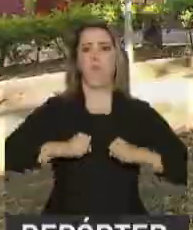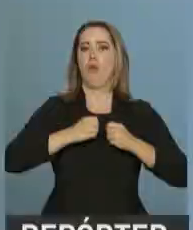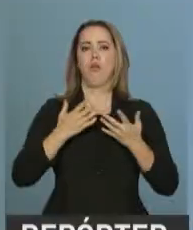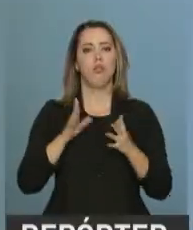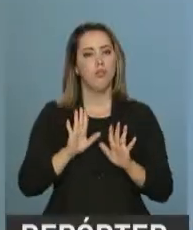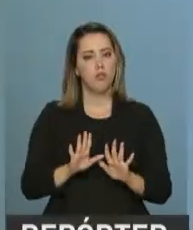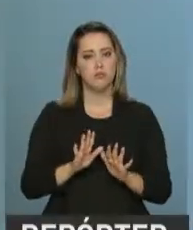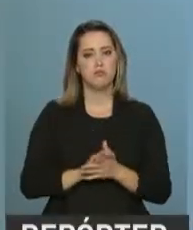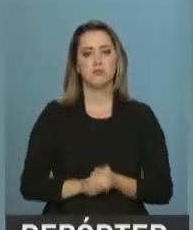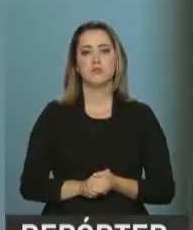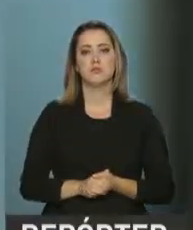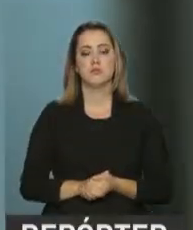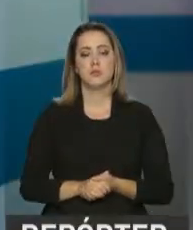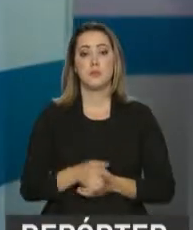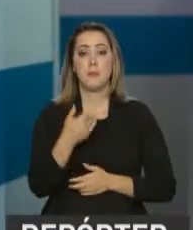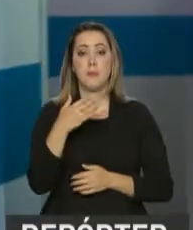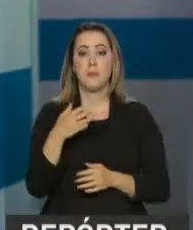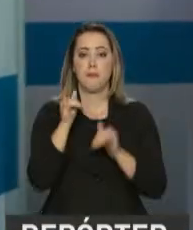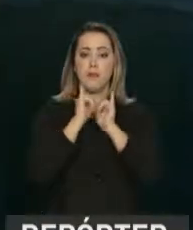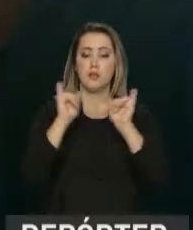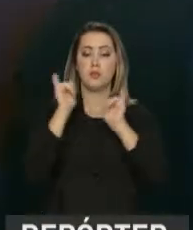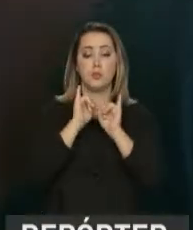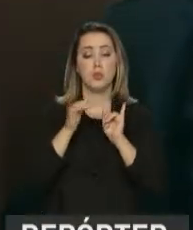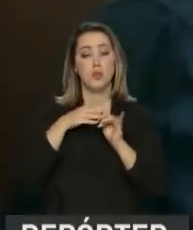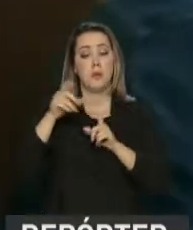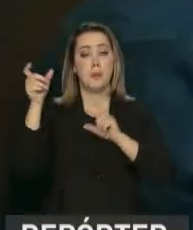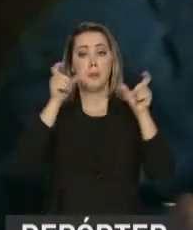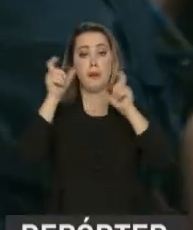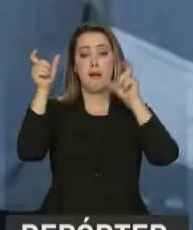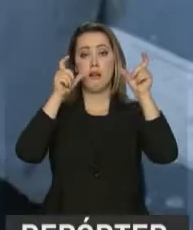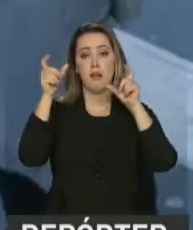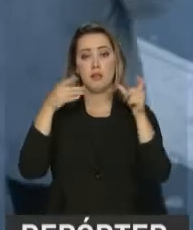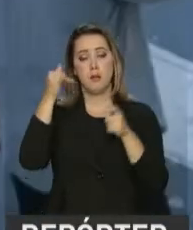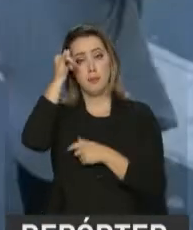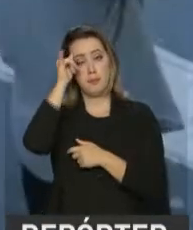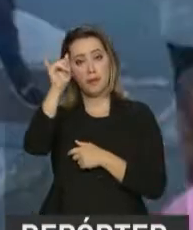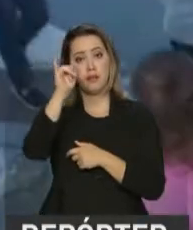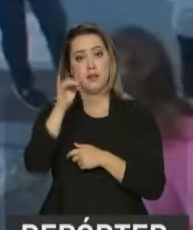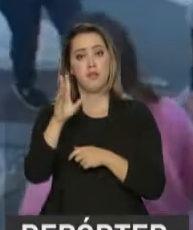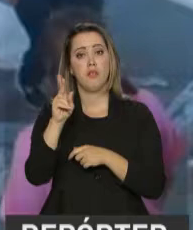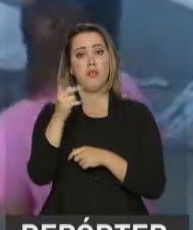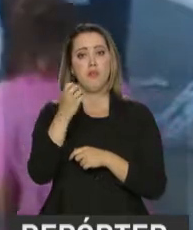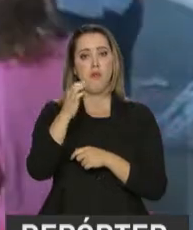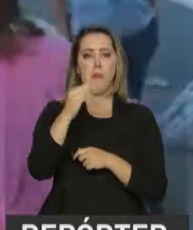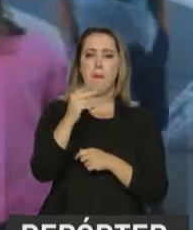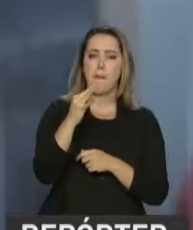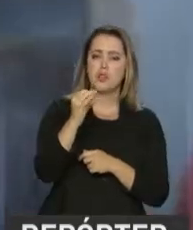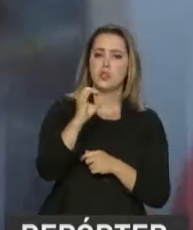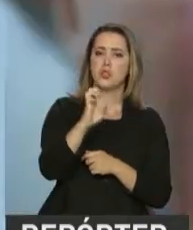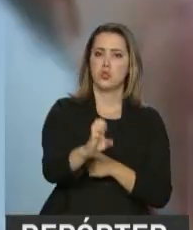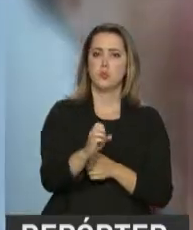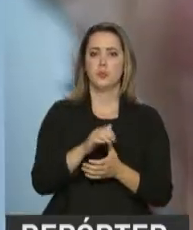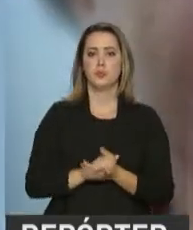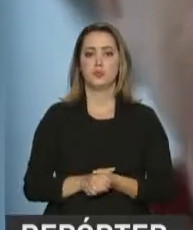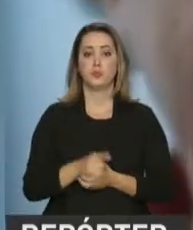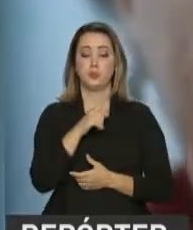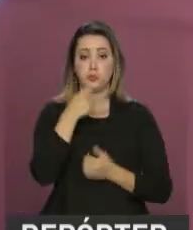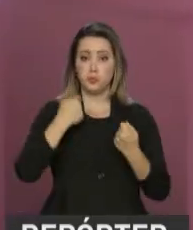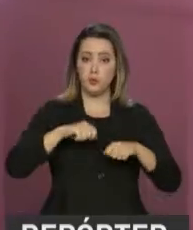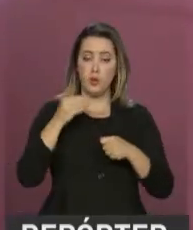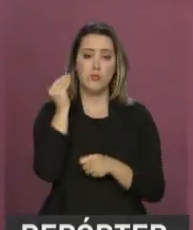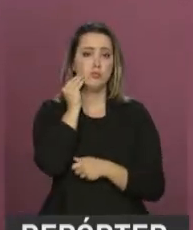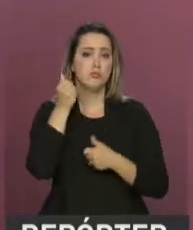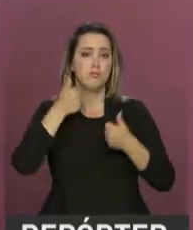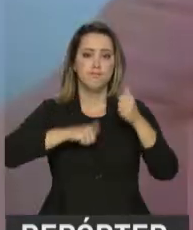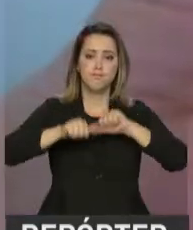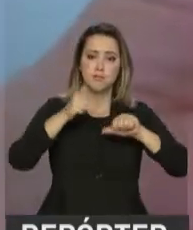muita gordura. E uma campanha foi lançada para conscientizar sobre a prevenção às hepatites B e C. Fazer o teste é